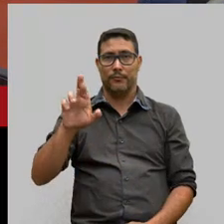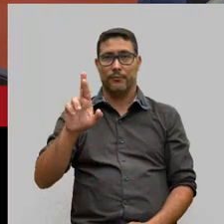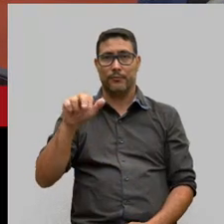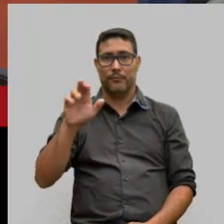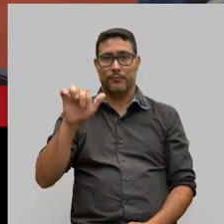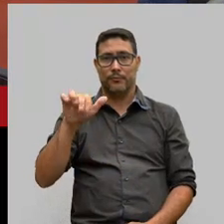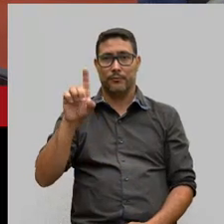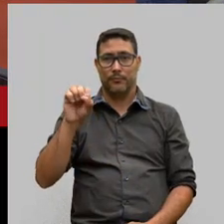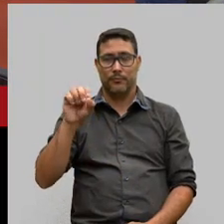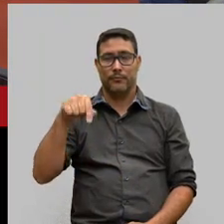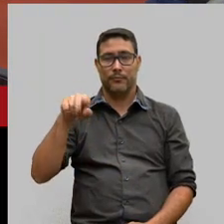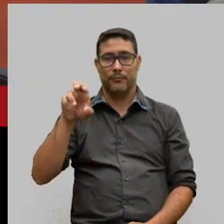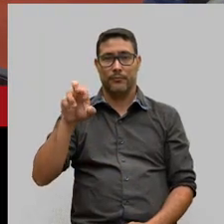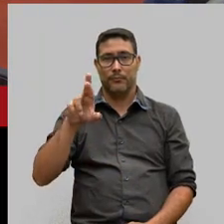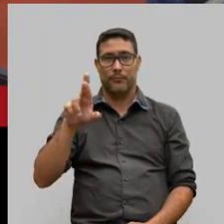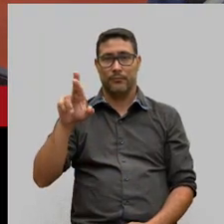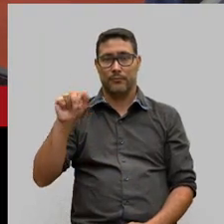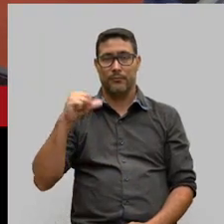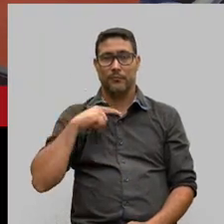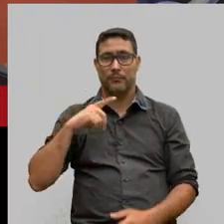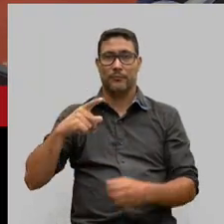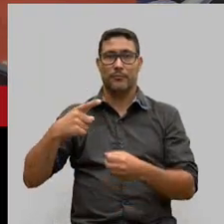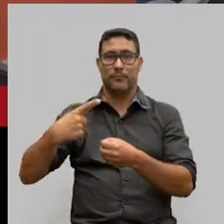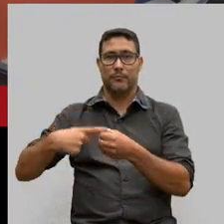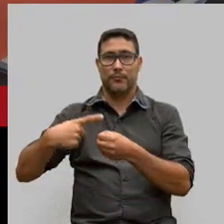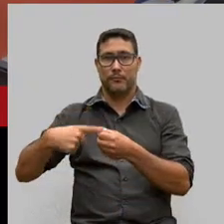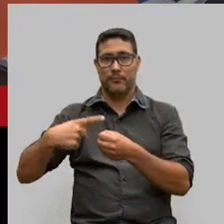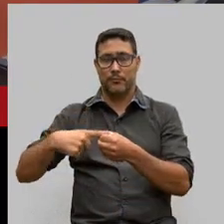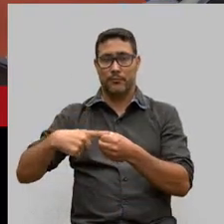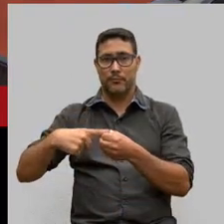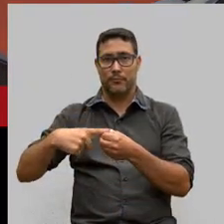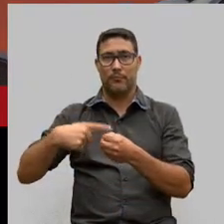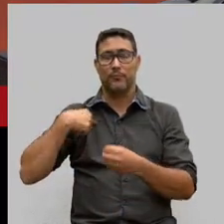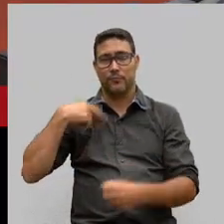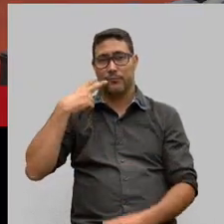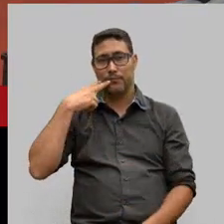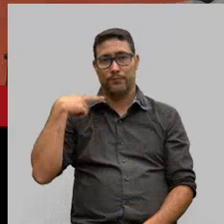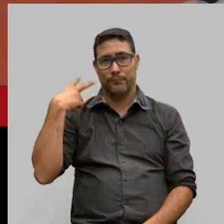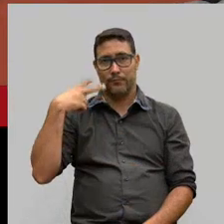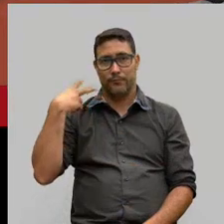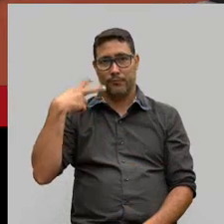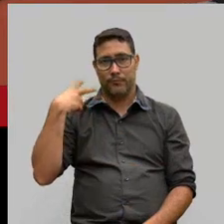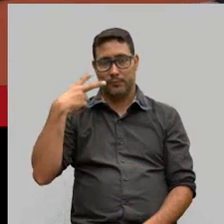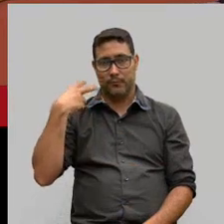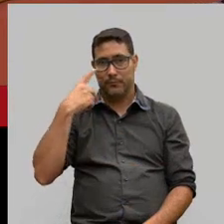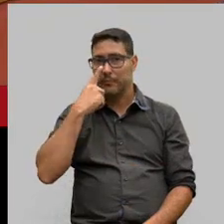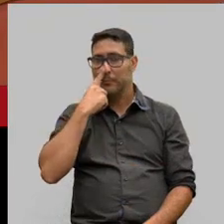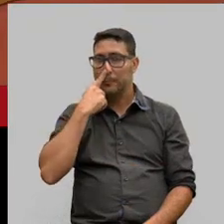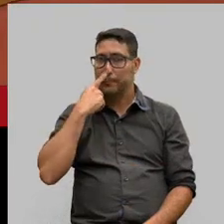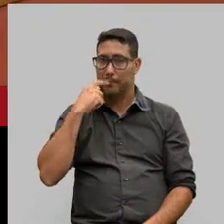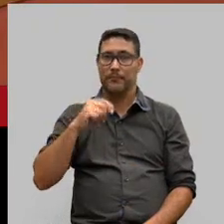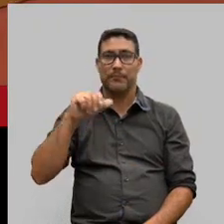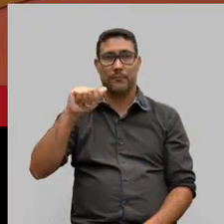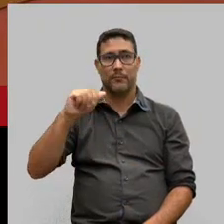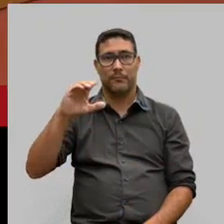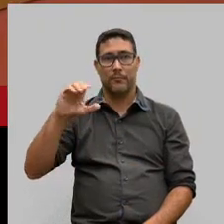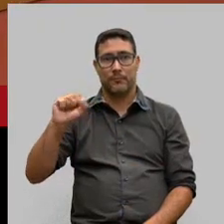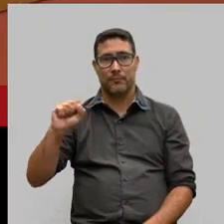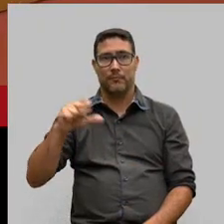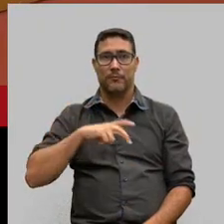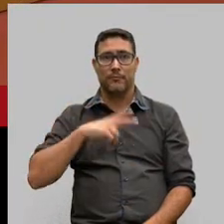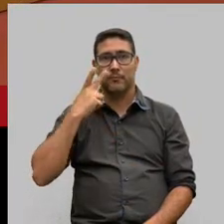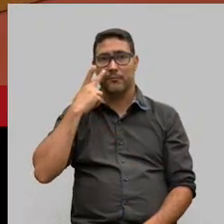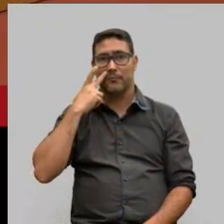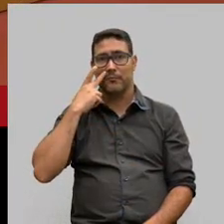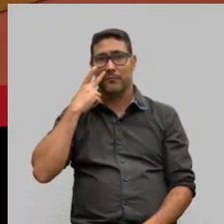Cristiano disse sou do município de Resente Costa sou Vereador sou agente comunitário de saúde e sou pai